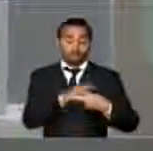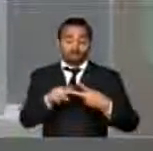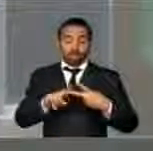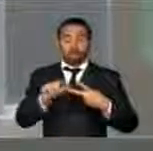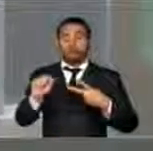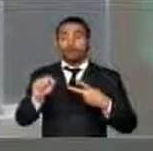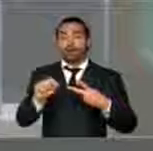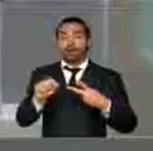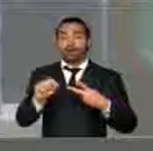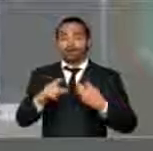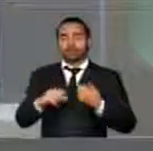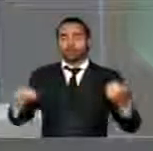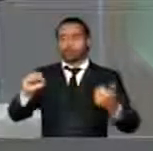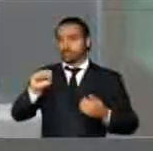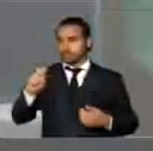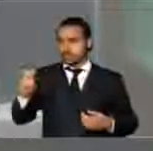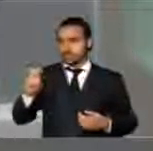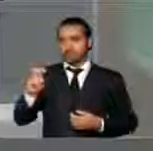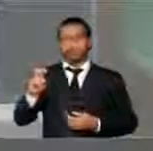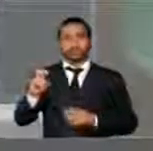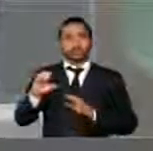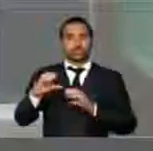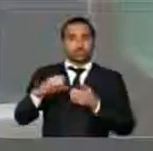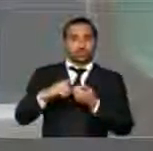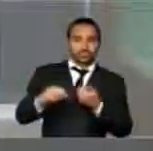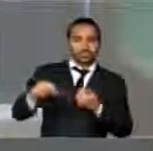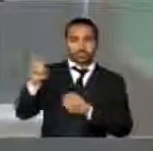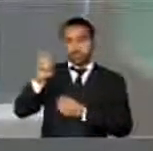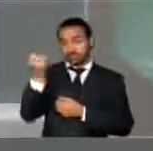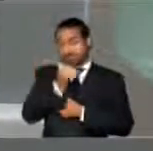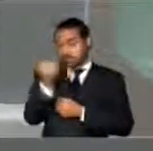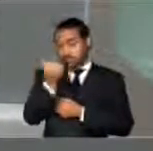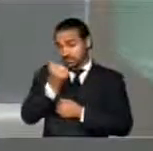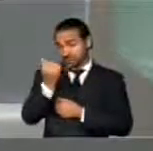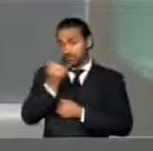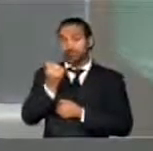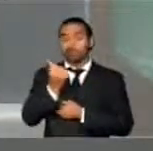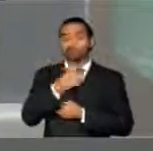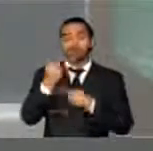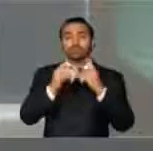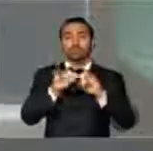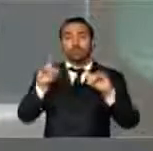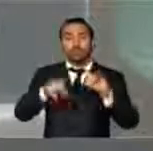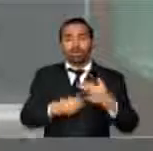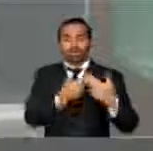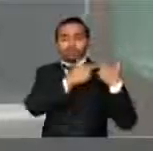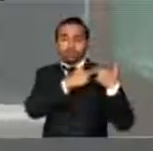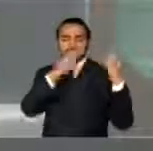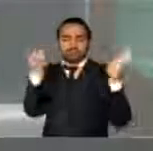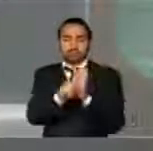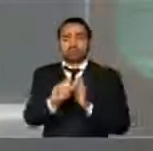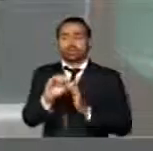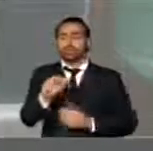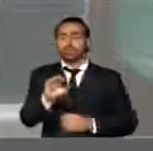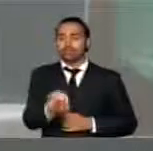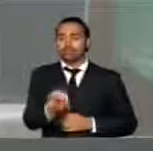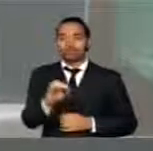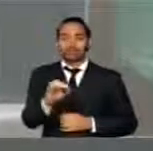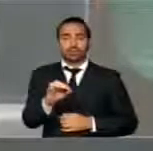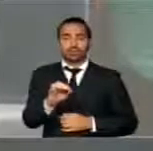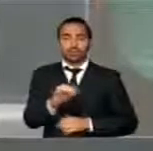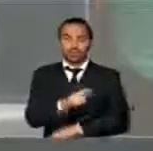85, inciso 5º e 6º da Constituição Brasileira diz que é responsabilidade os crimes de probidade,